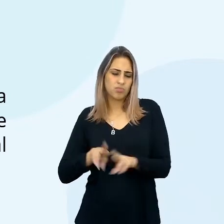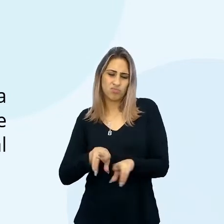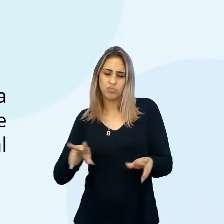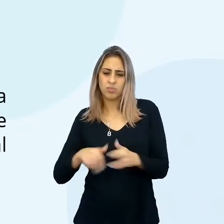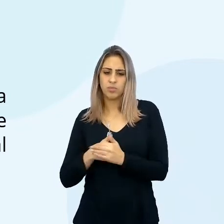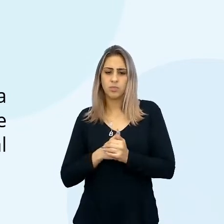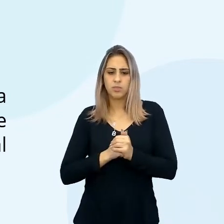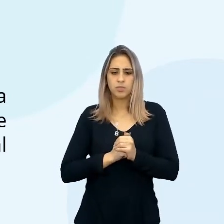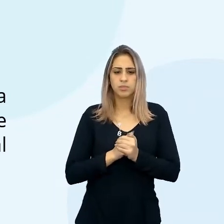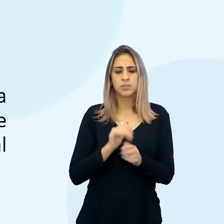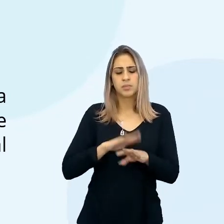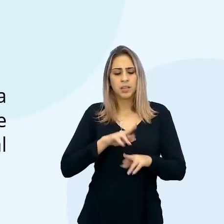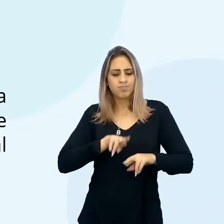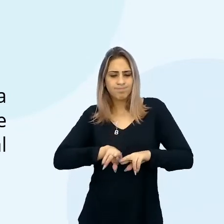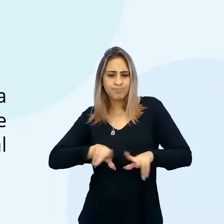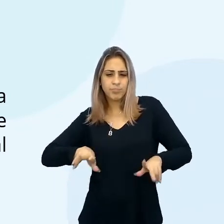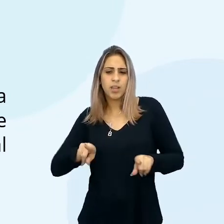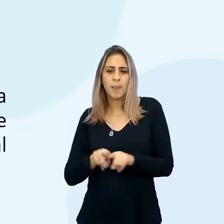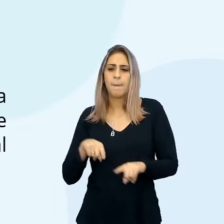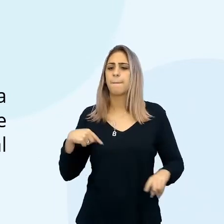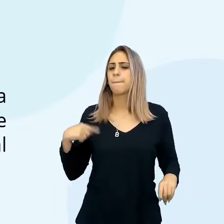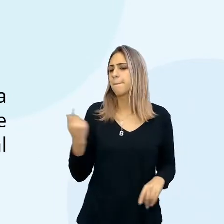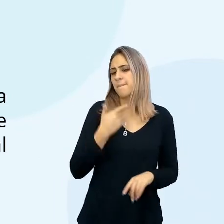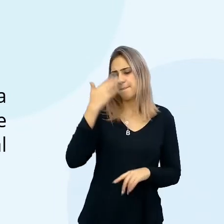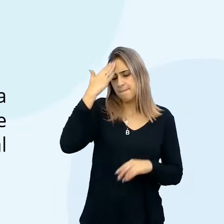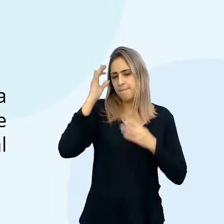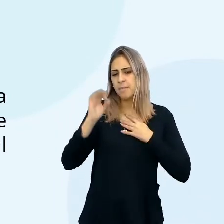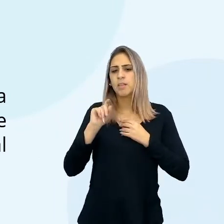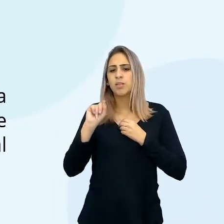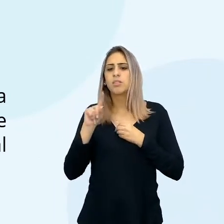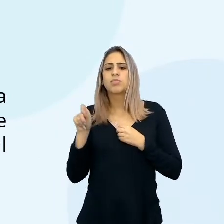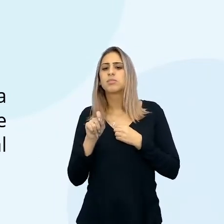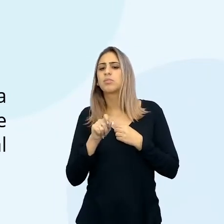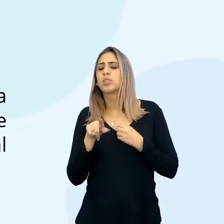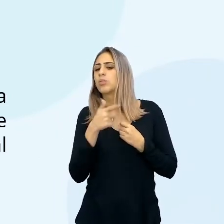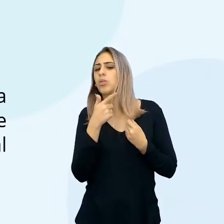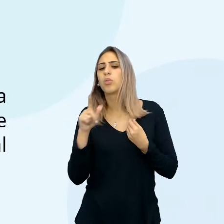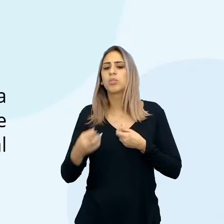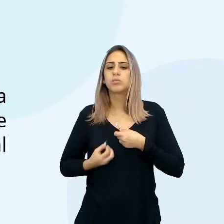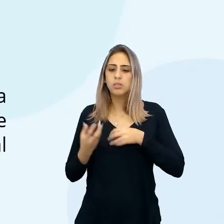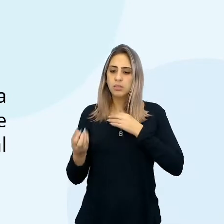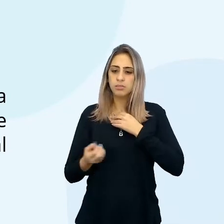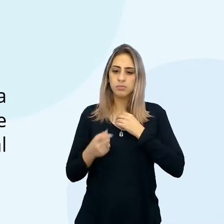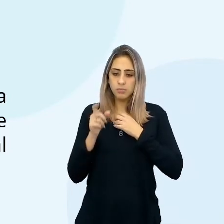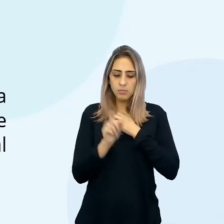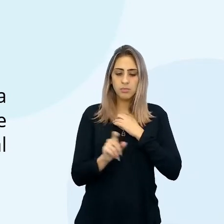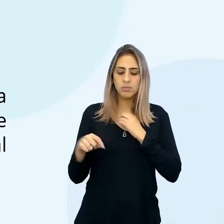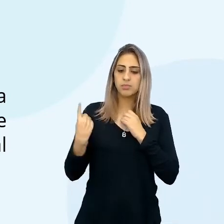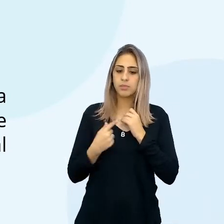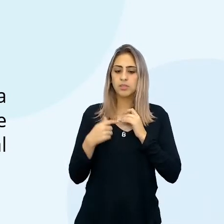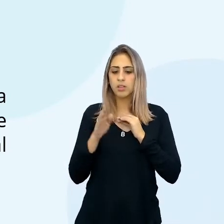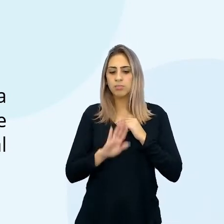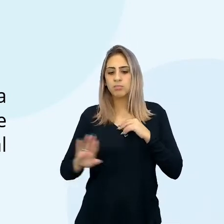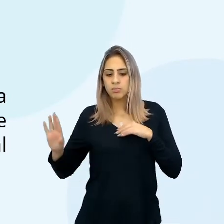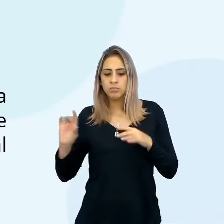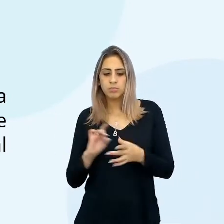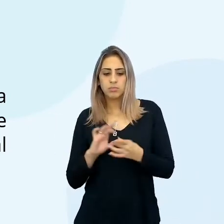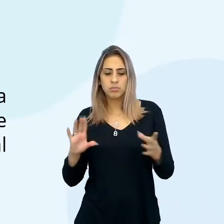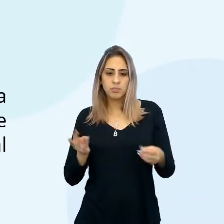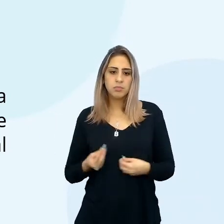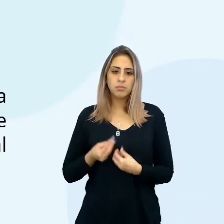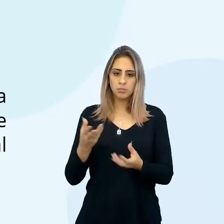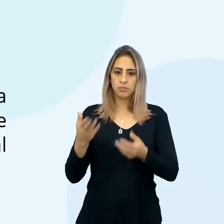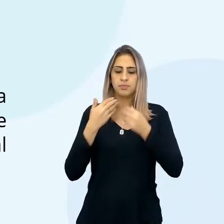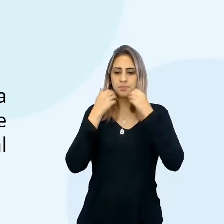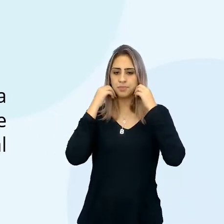mais variados, né? A gente não sabe exatamente o que vai ser feito com esses dados pessoais que a gente está voluntariamente fornecendo.